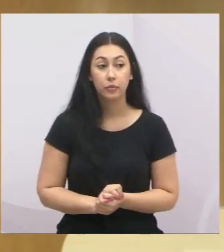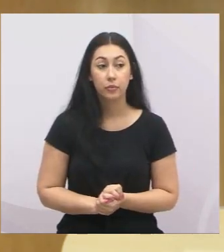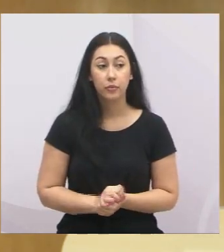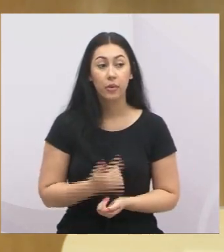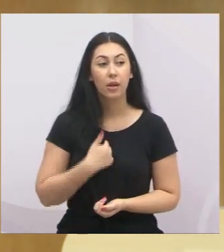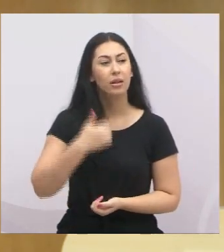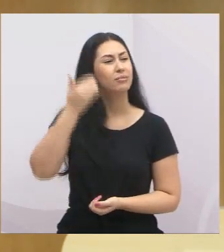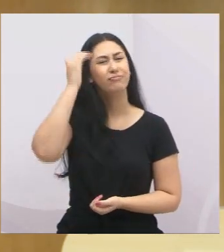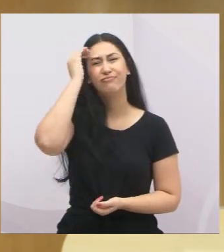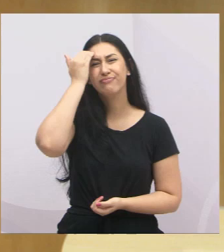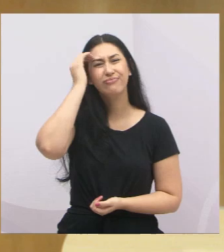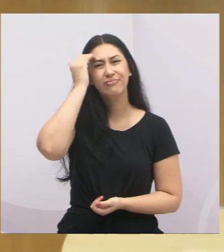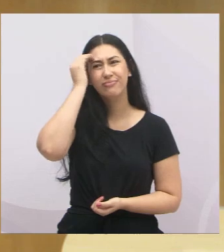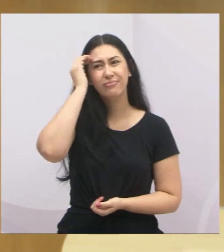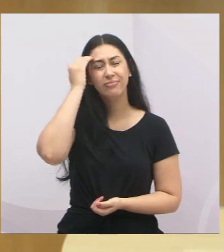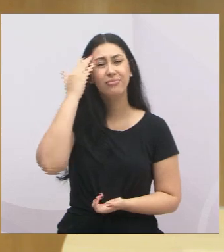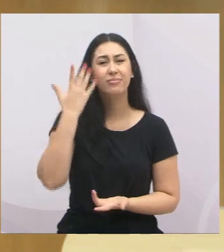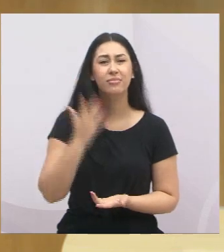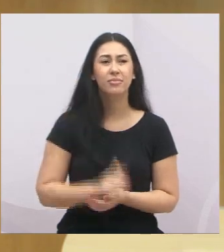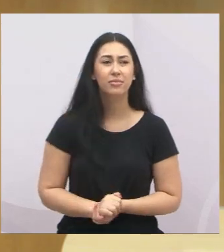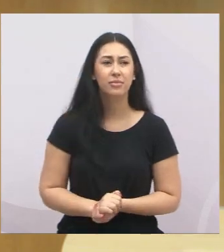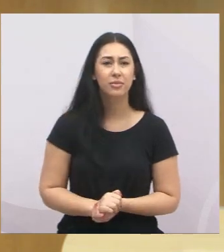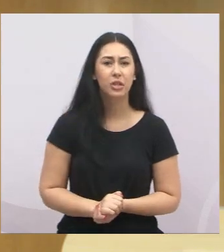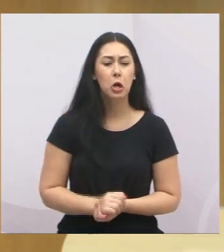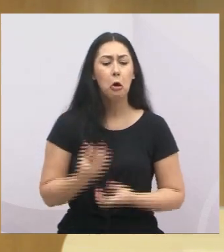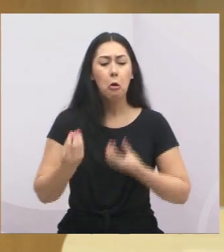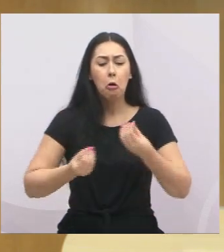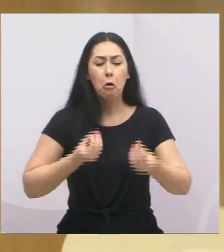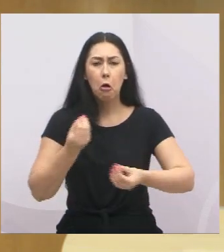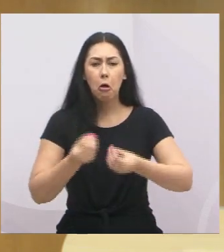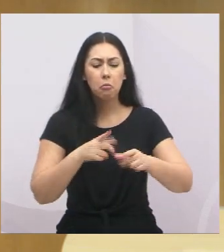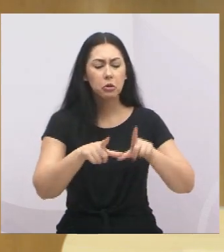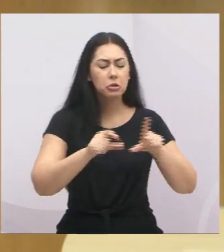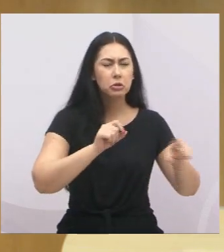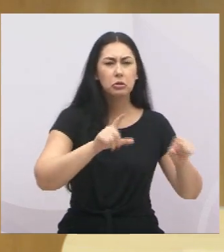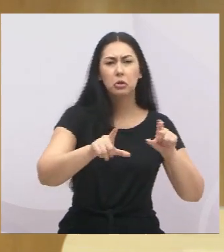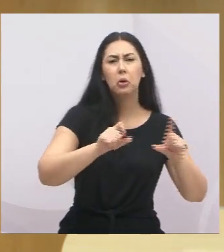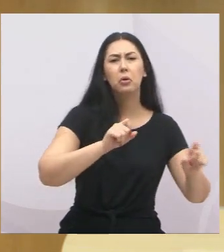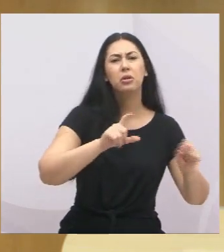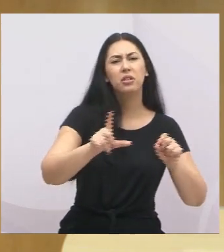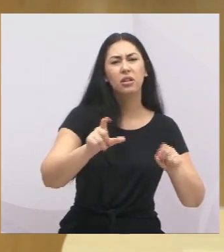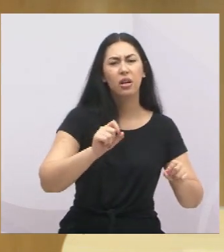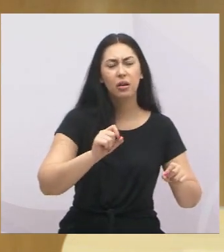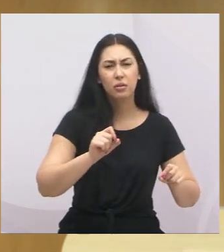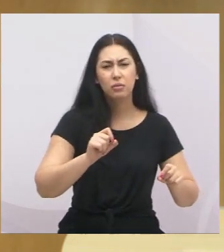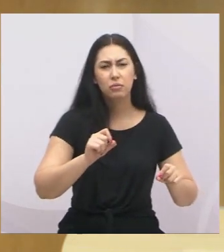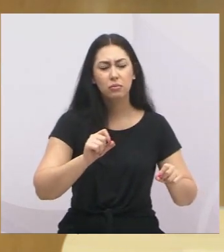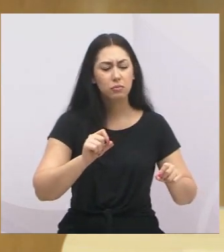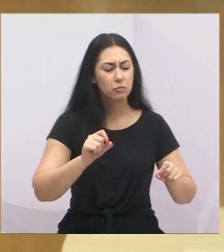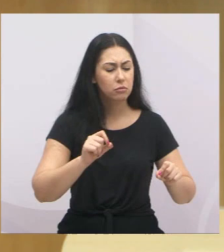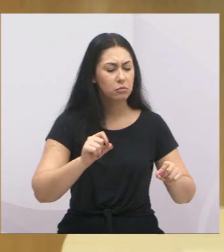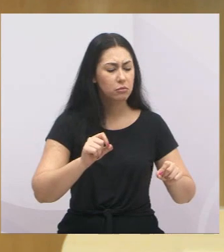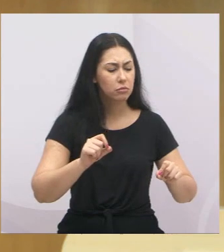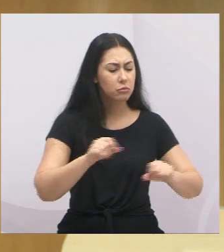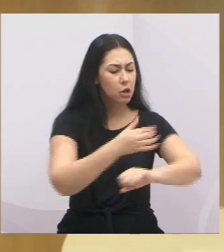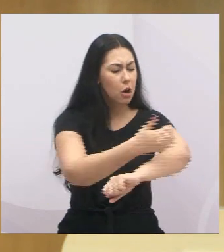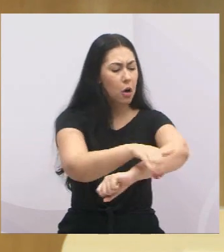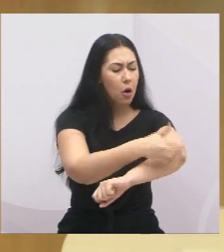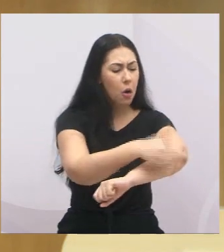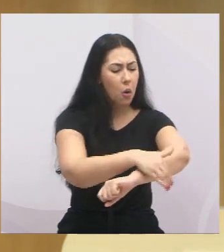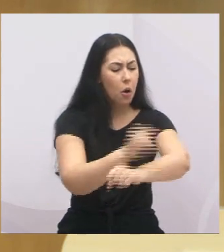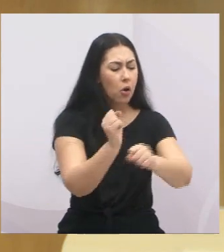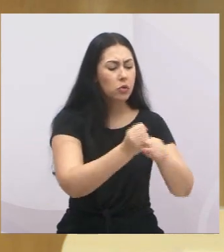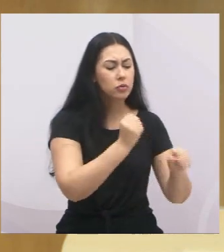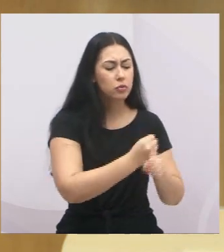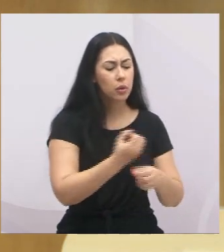não estou entendendo como que foi feito o critério para fazer a recomposição ali da pavimentação.